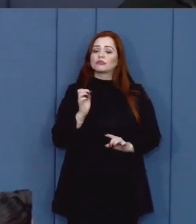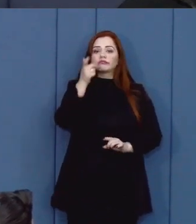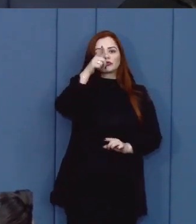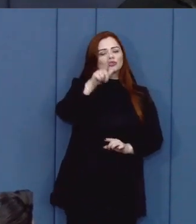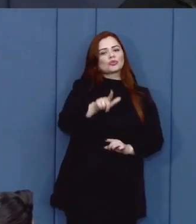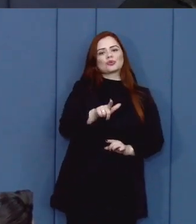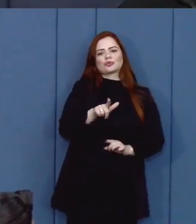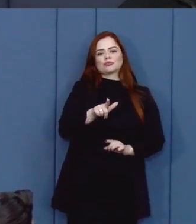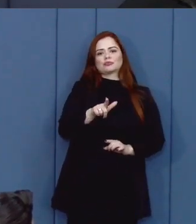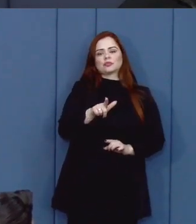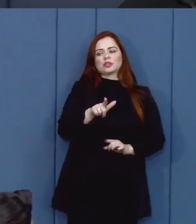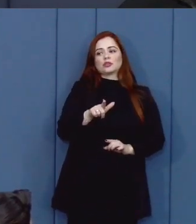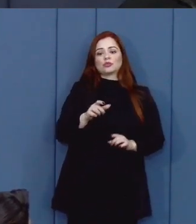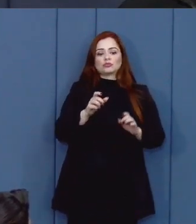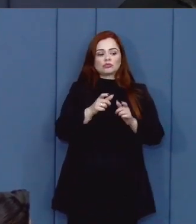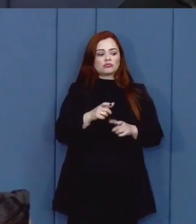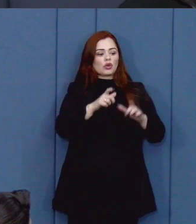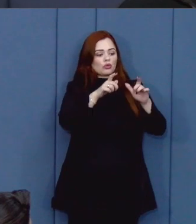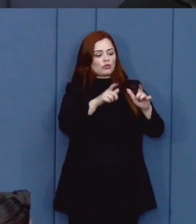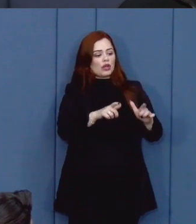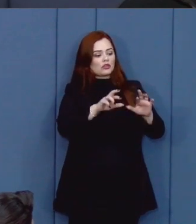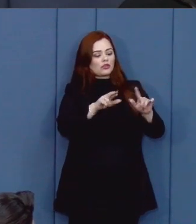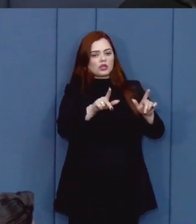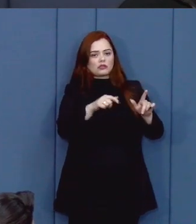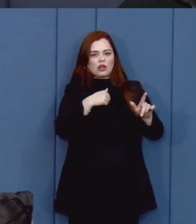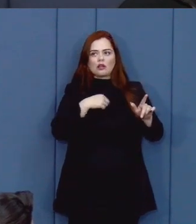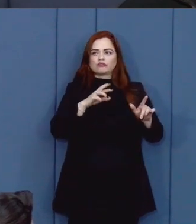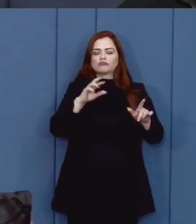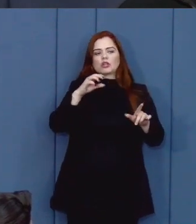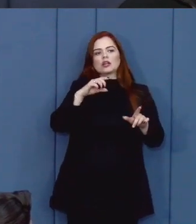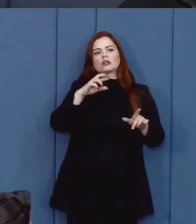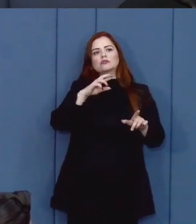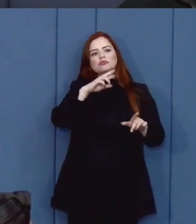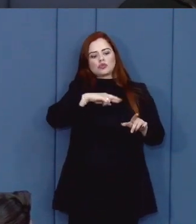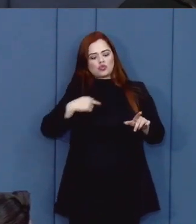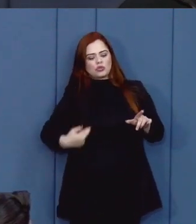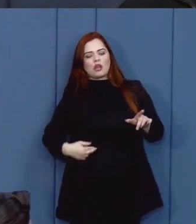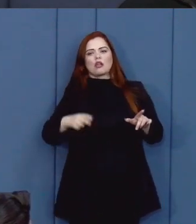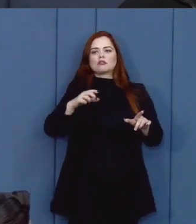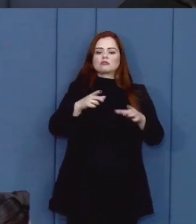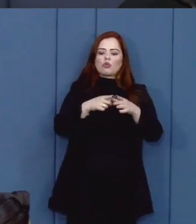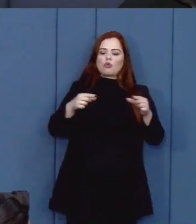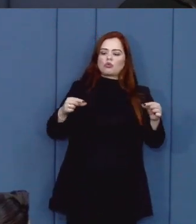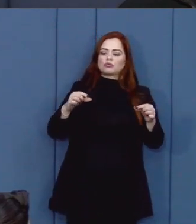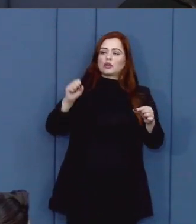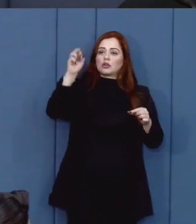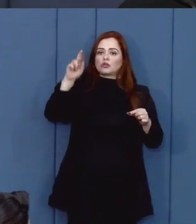novo, do Extremo Oriente. Estavam lá os chineses, japoneses e